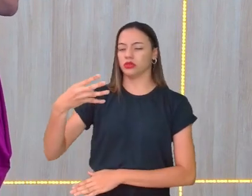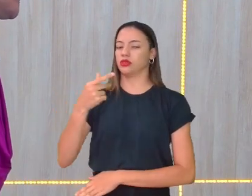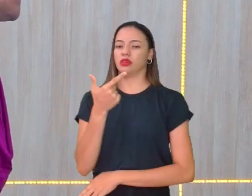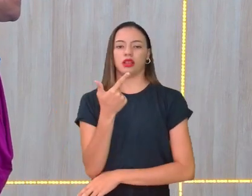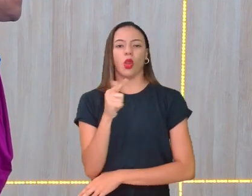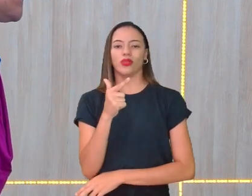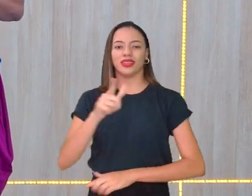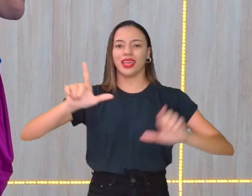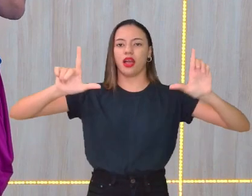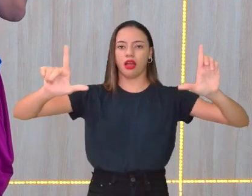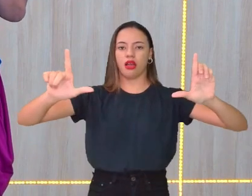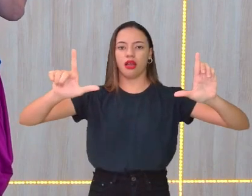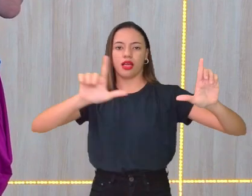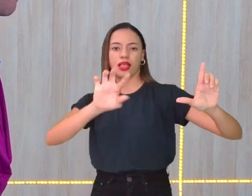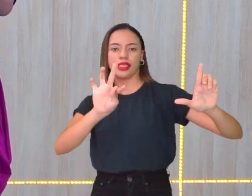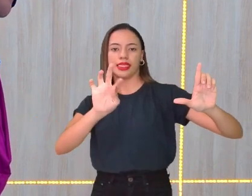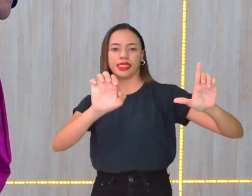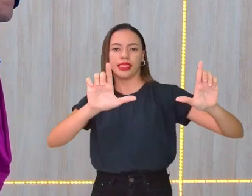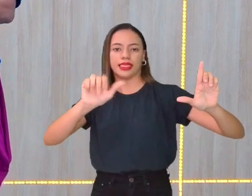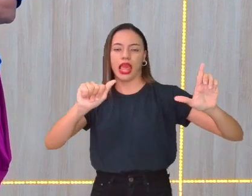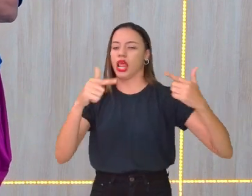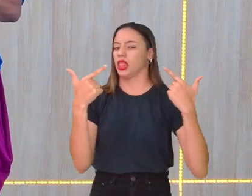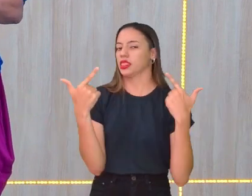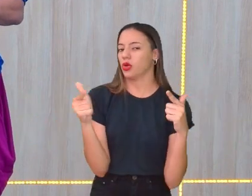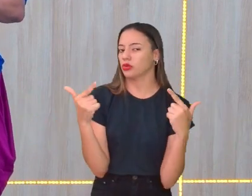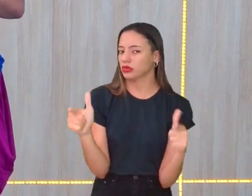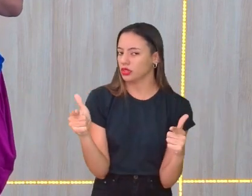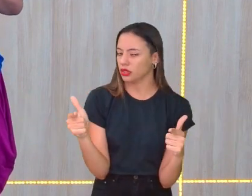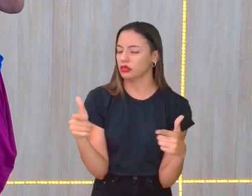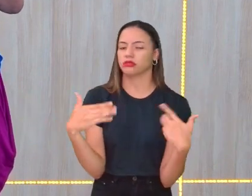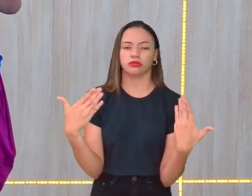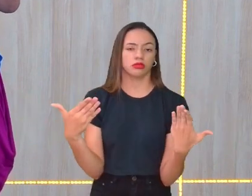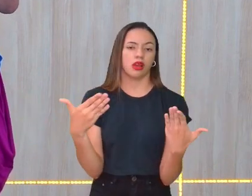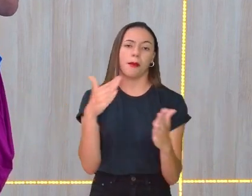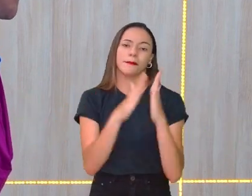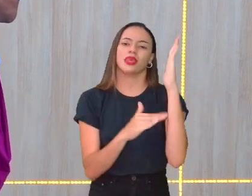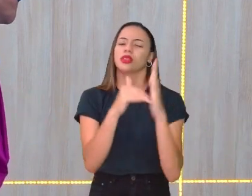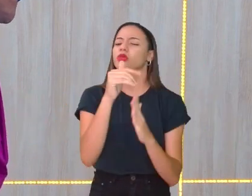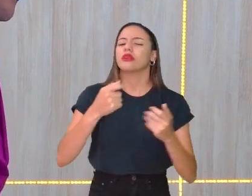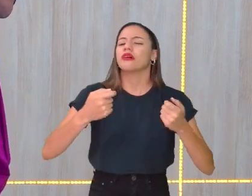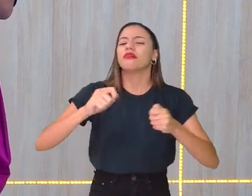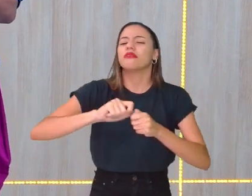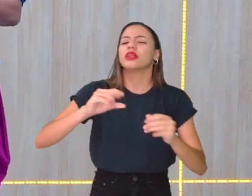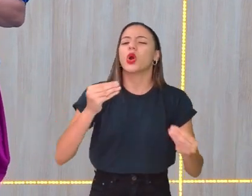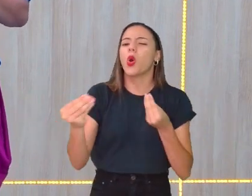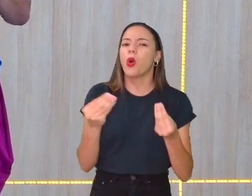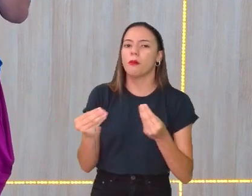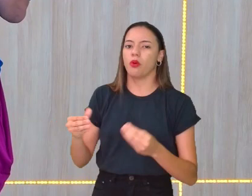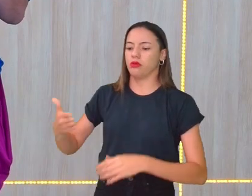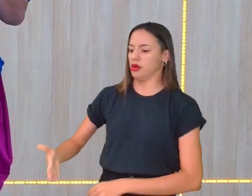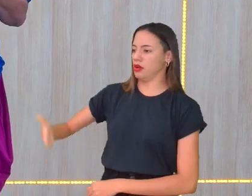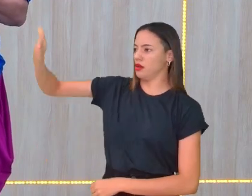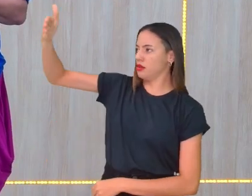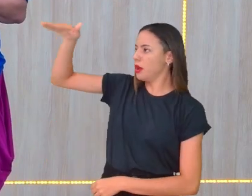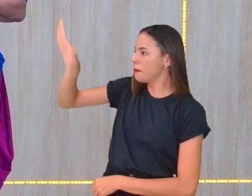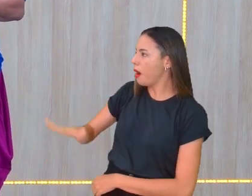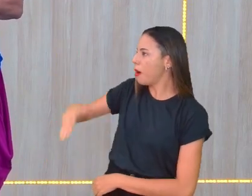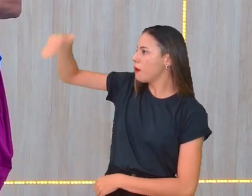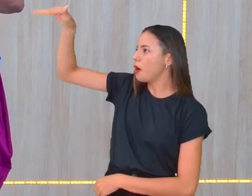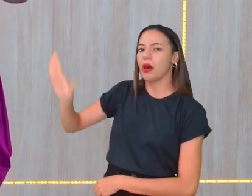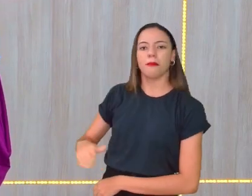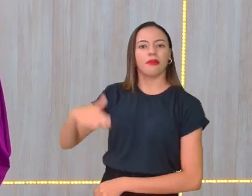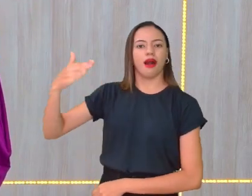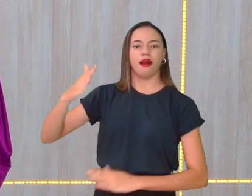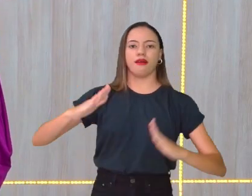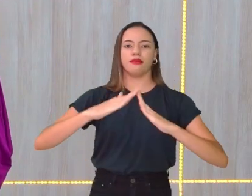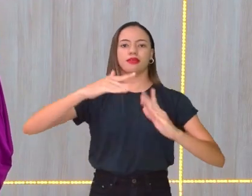a tela. Então, toda a pintura era feita nas paredes das igrejas, dos palácios,